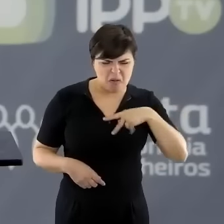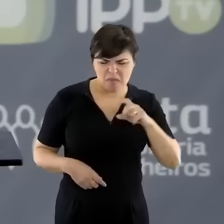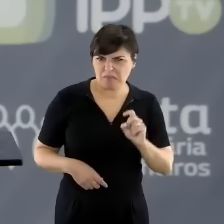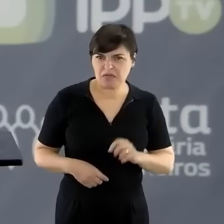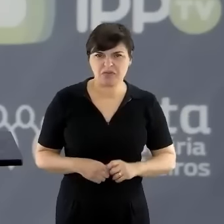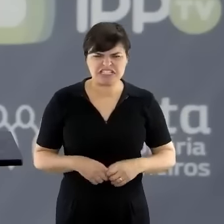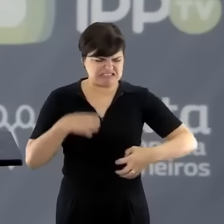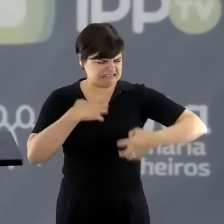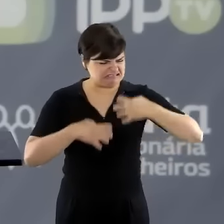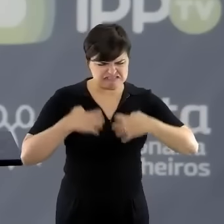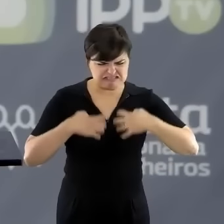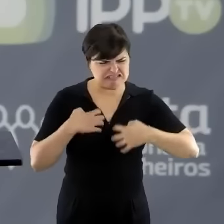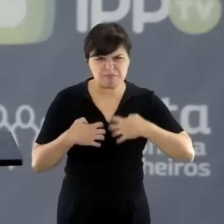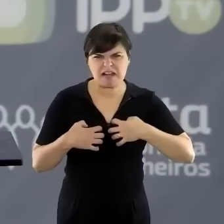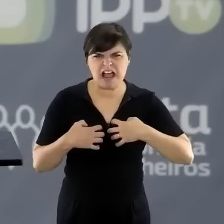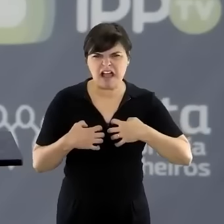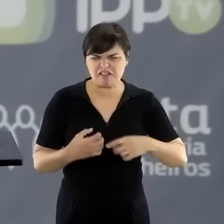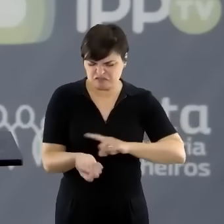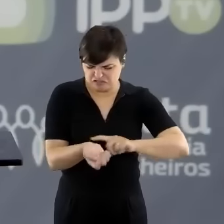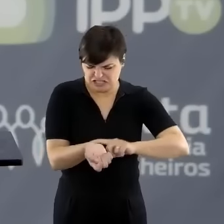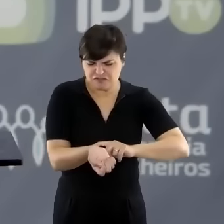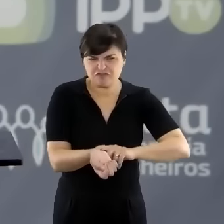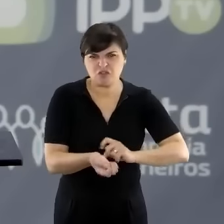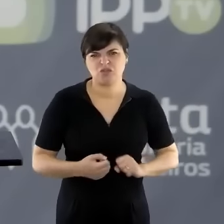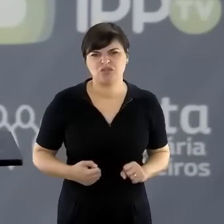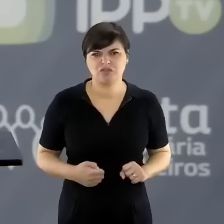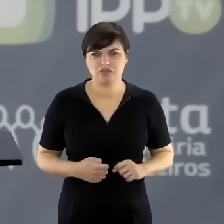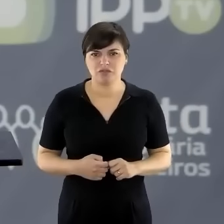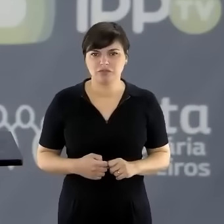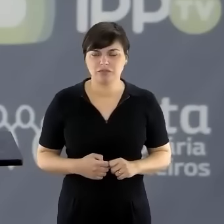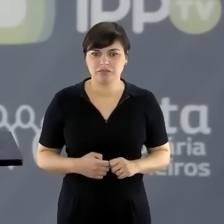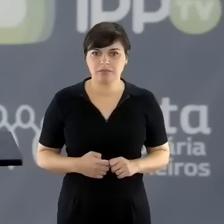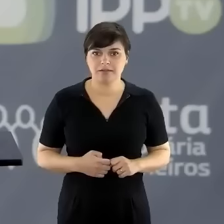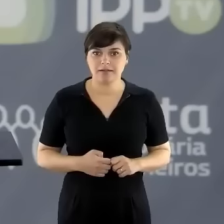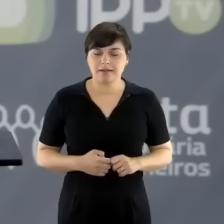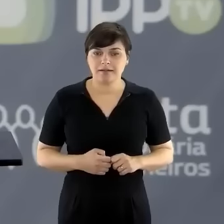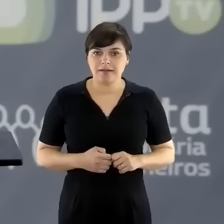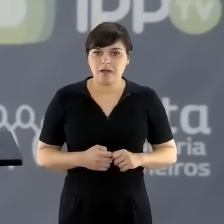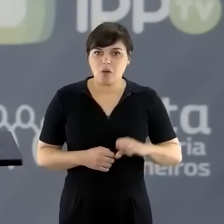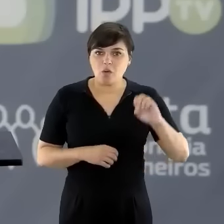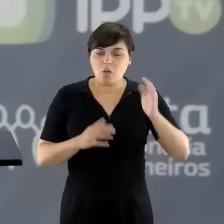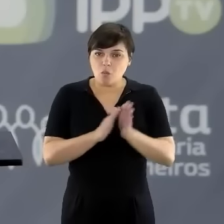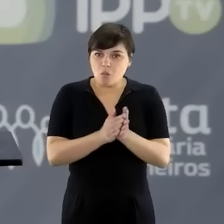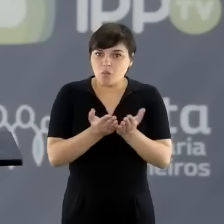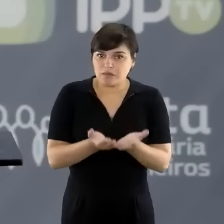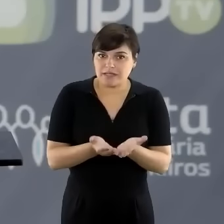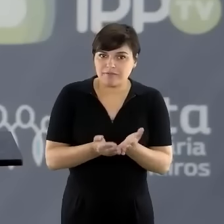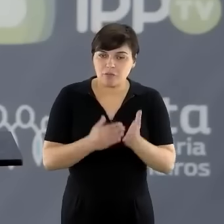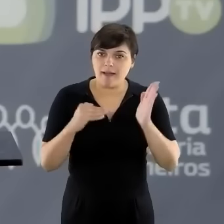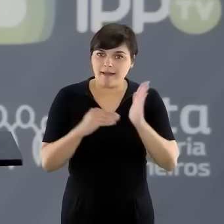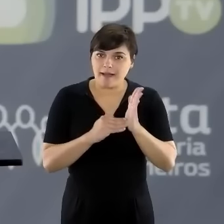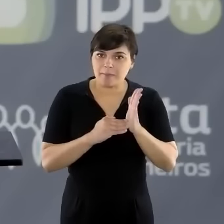conversão dos ninivitas e com a rebelião de